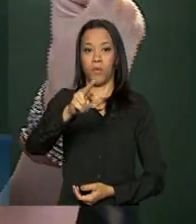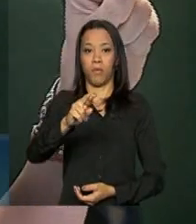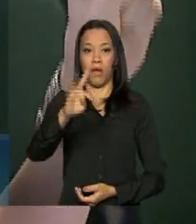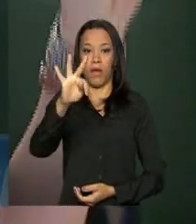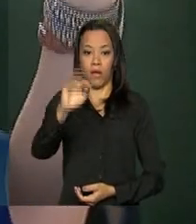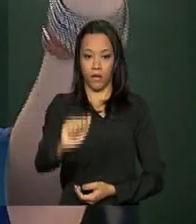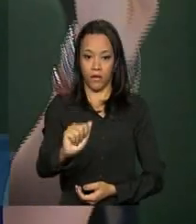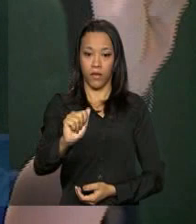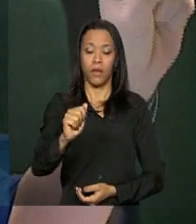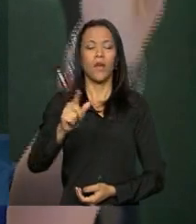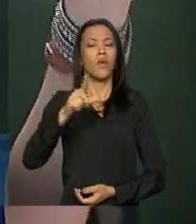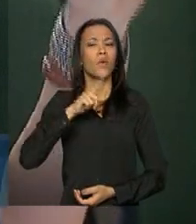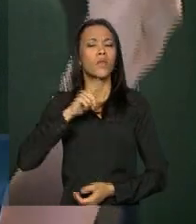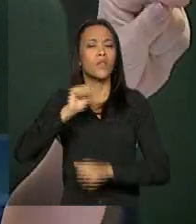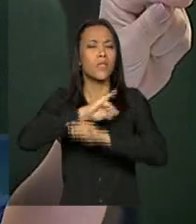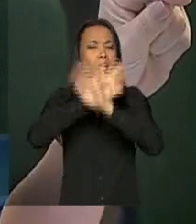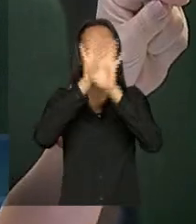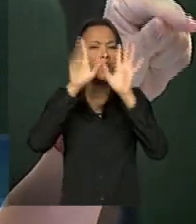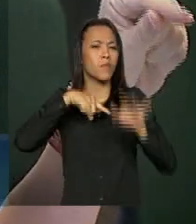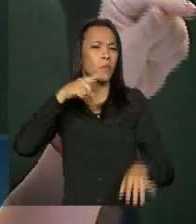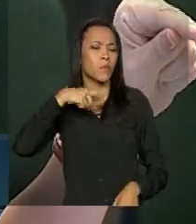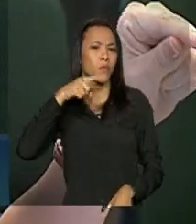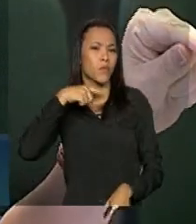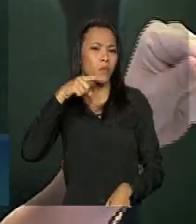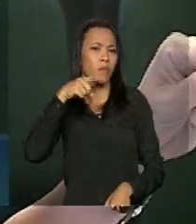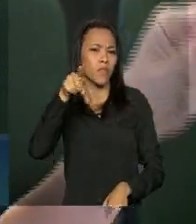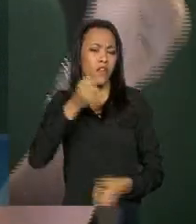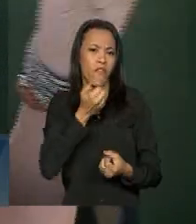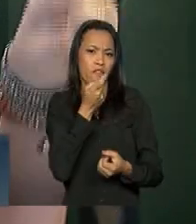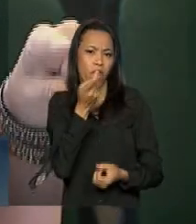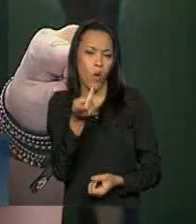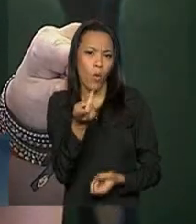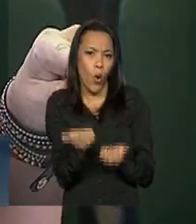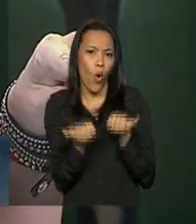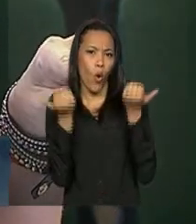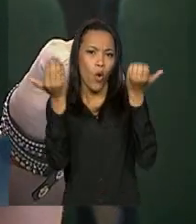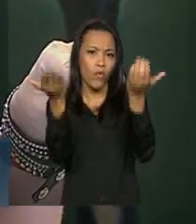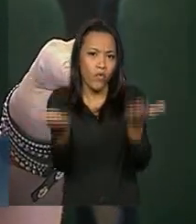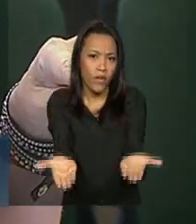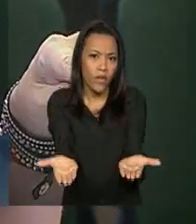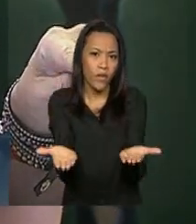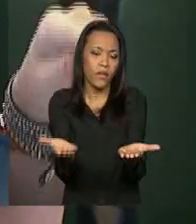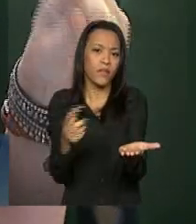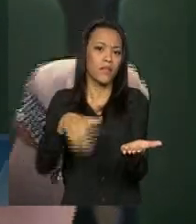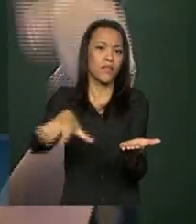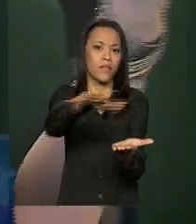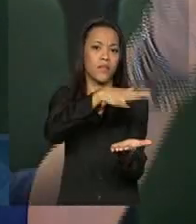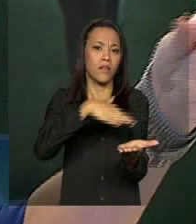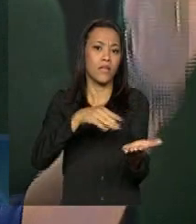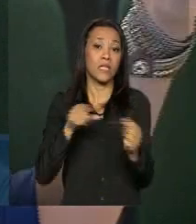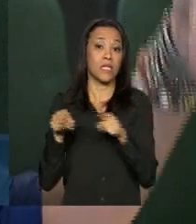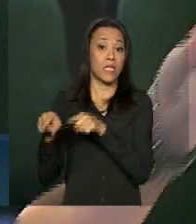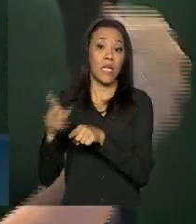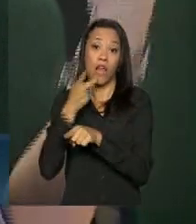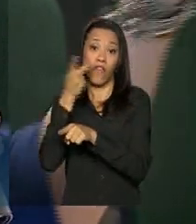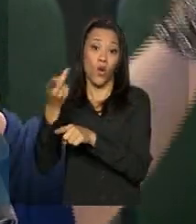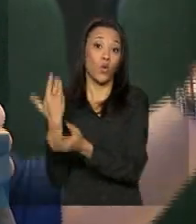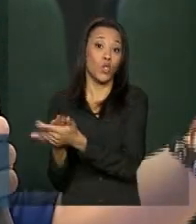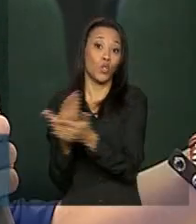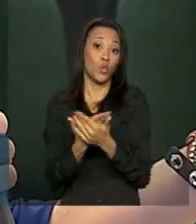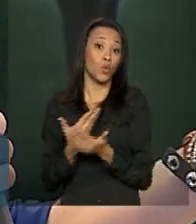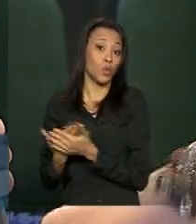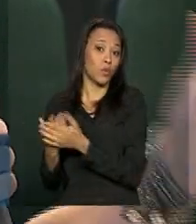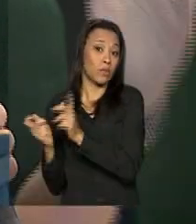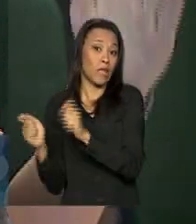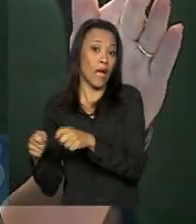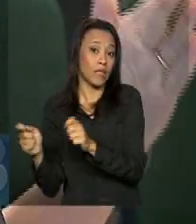só esclarecer, o senhor falou em oferta pública de ações, a presidente da Caixa falou em estudo de viabilidade para saber se vai